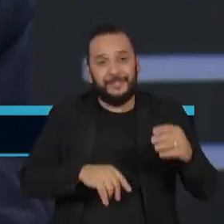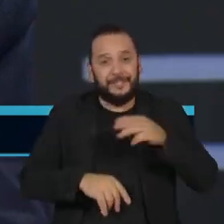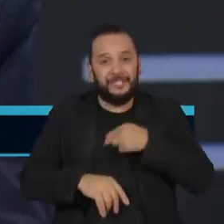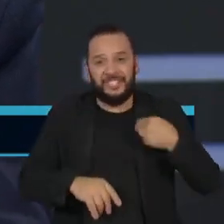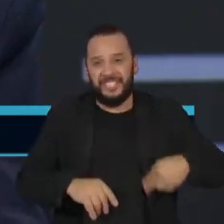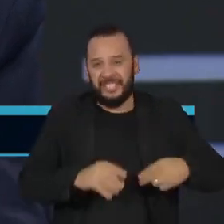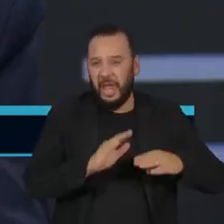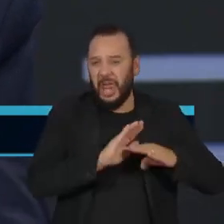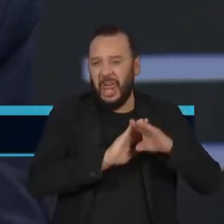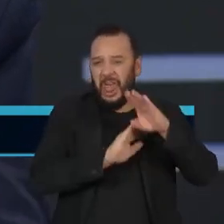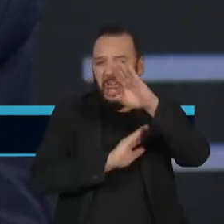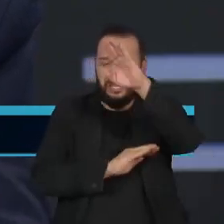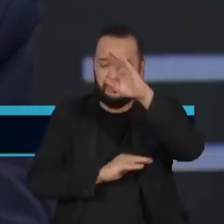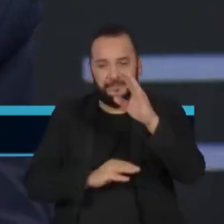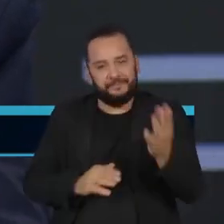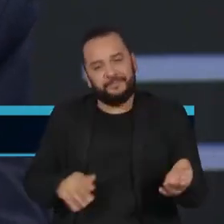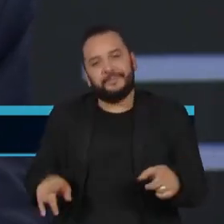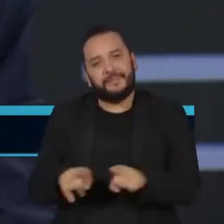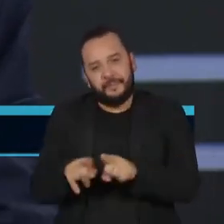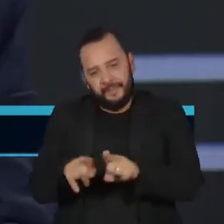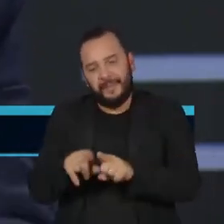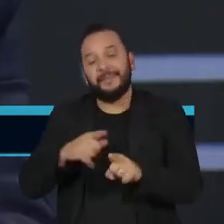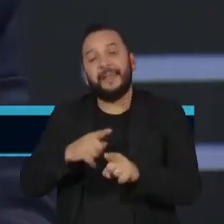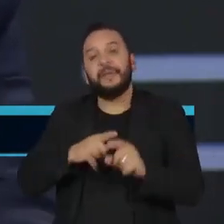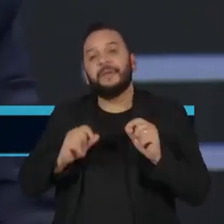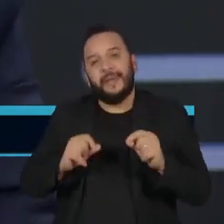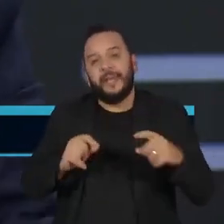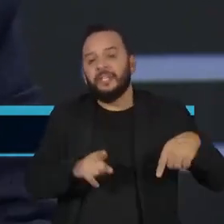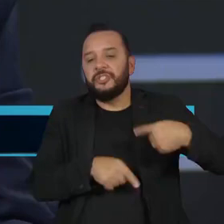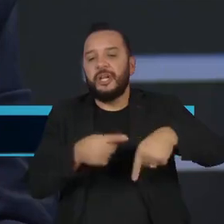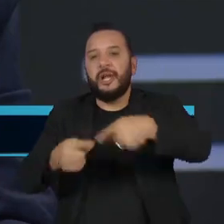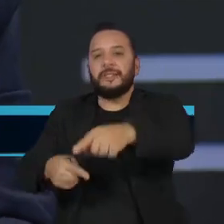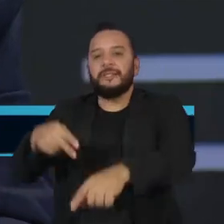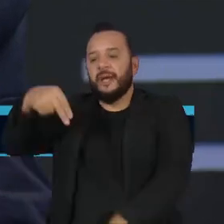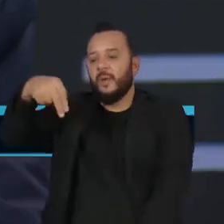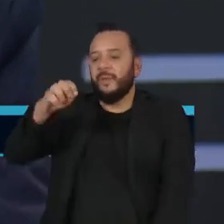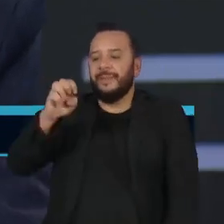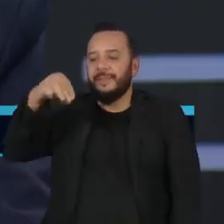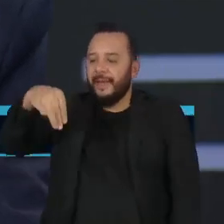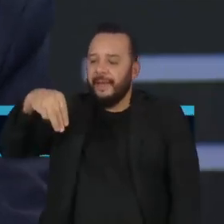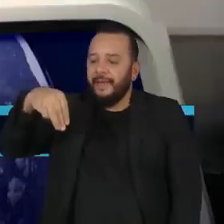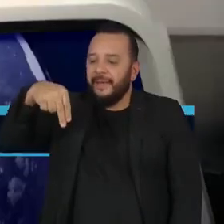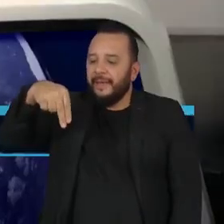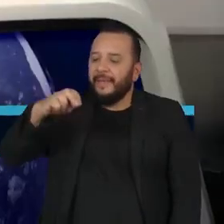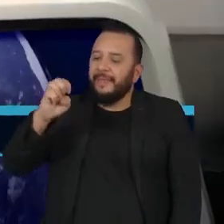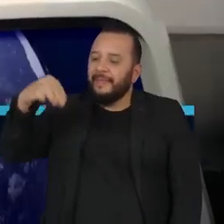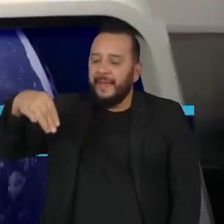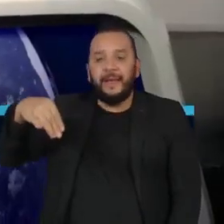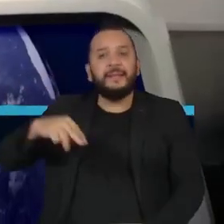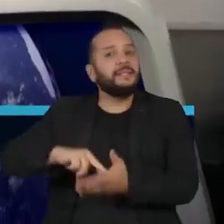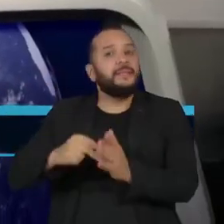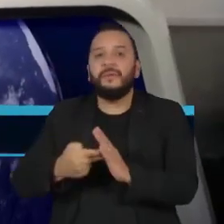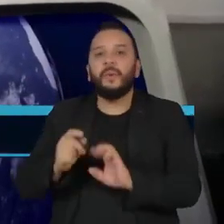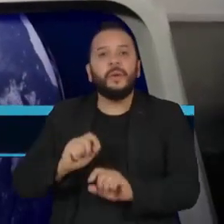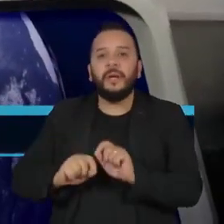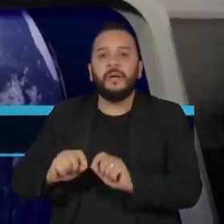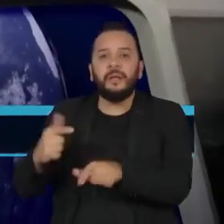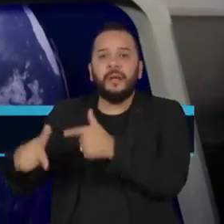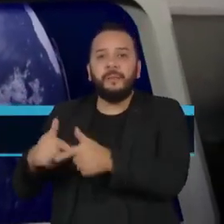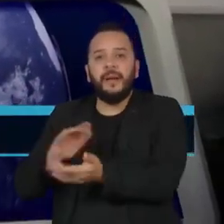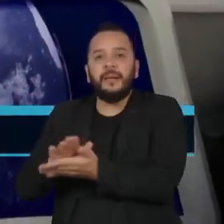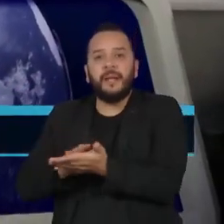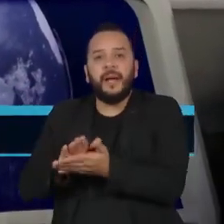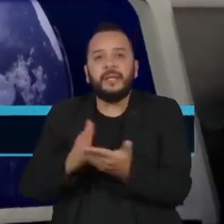geração nem trabalha nem estuda, as dificuldades econômicas que passaram a ter no processo de educação e de ascensão social